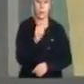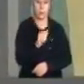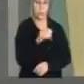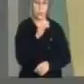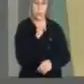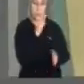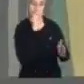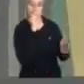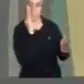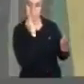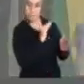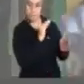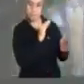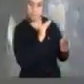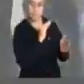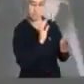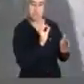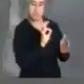significa